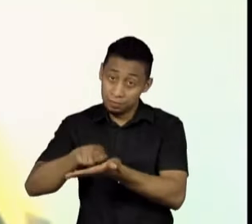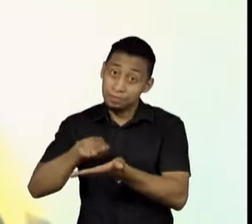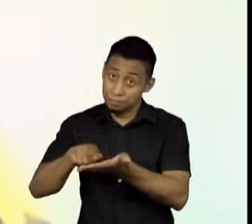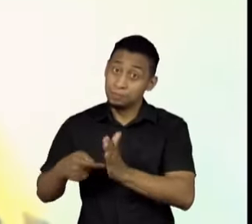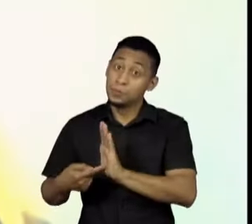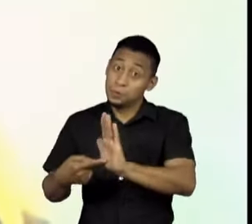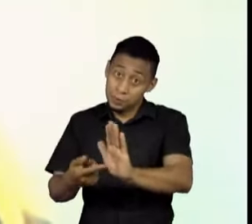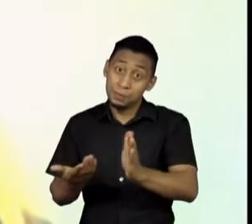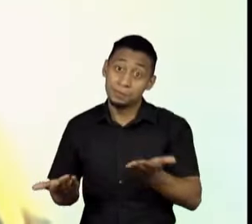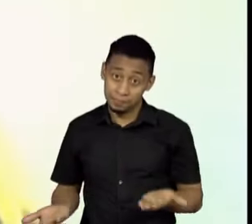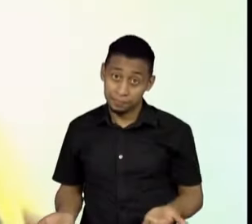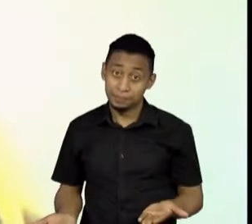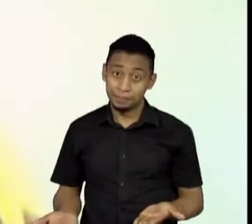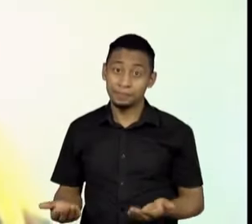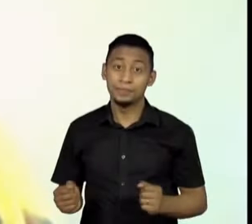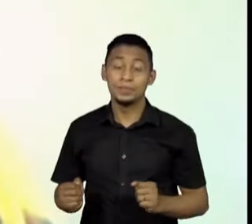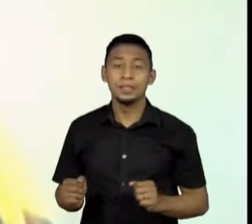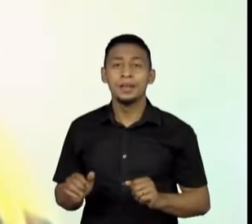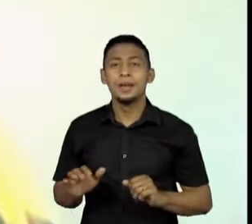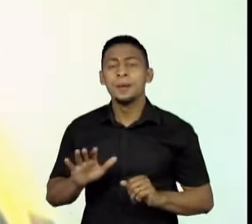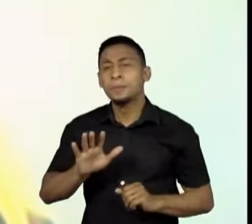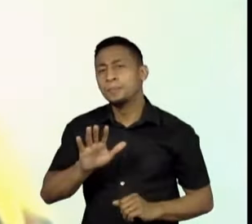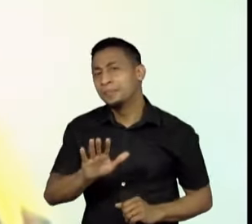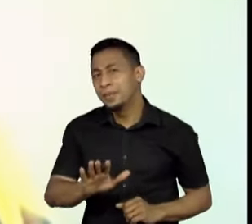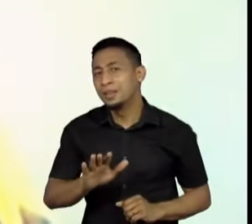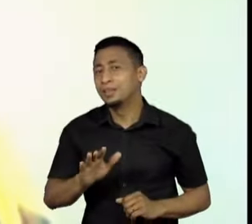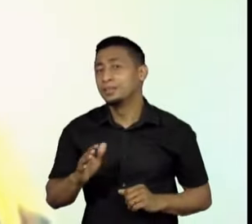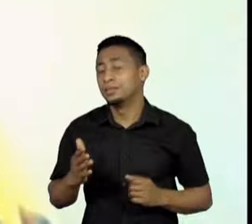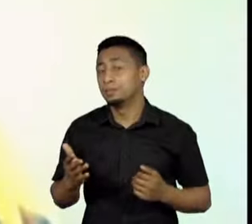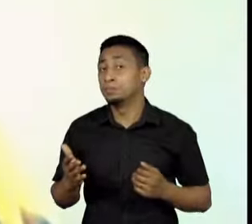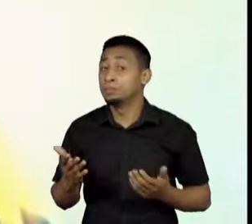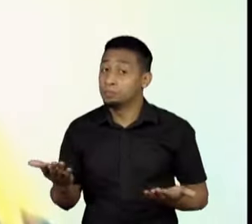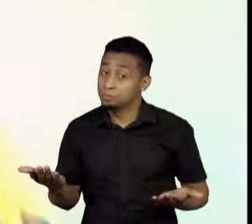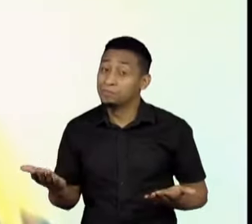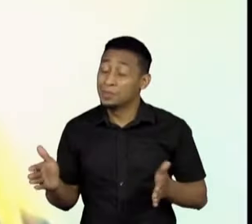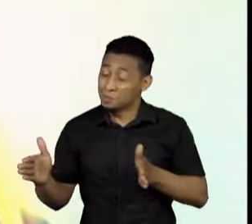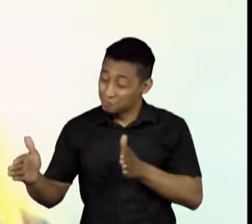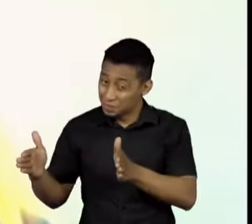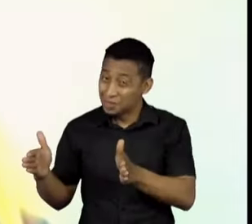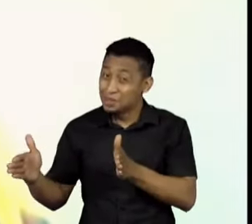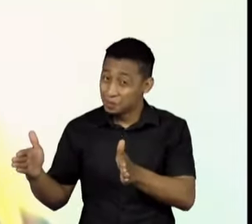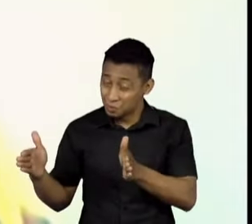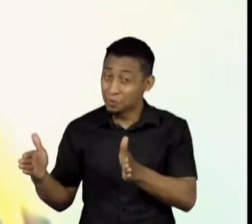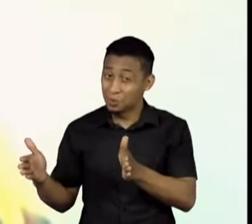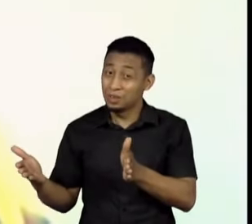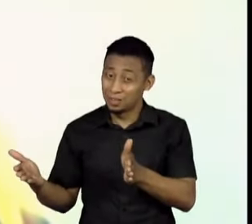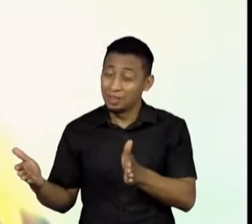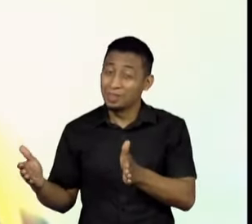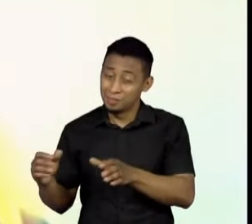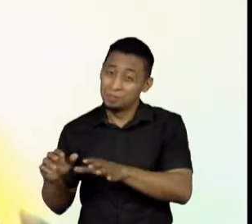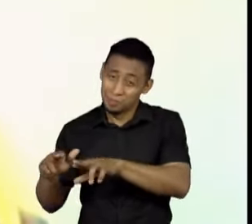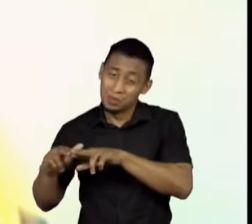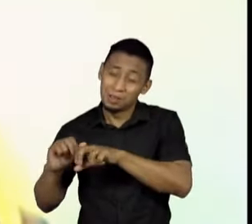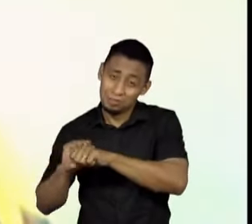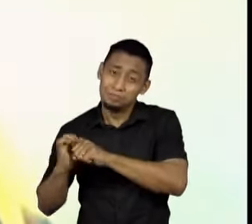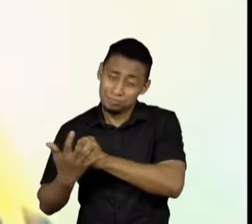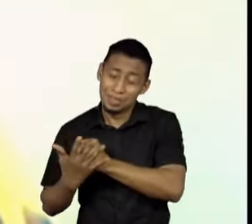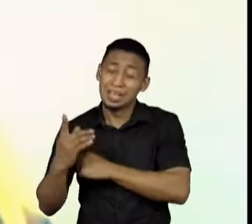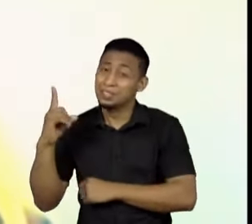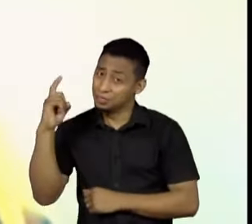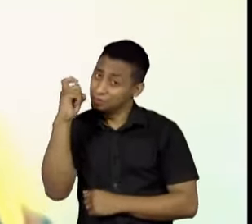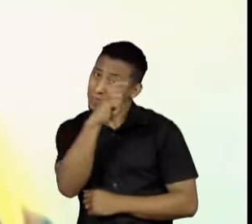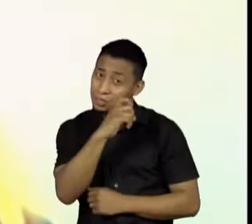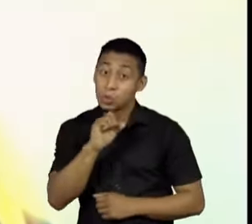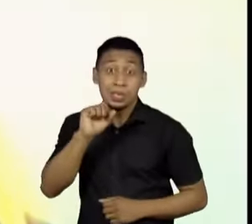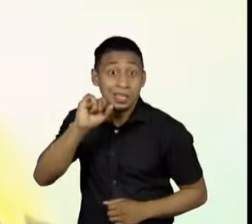e pronto. Mas, sem sombra de dúvida, é um momento muito difícil, é um momento, se a gente não se cuidar, pelo menos